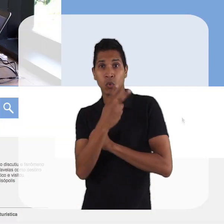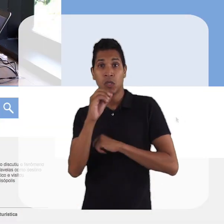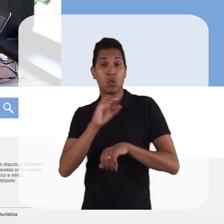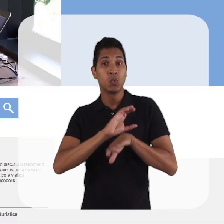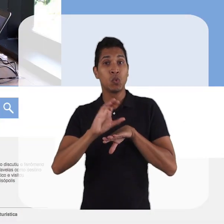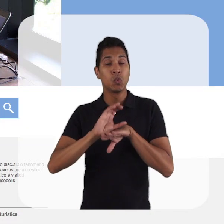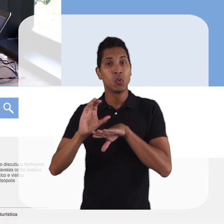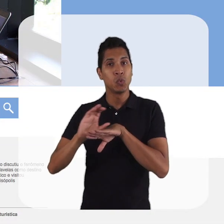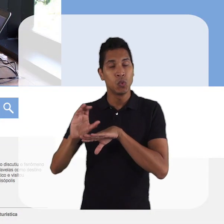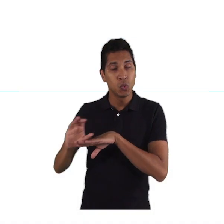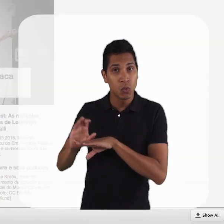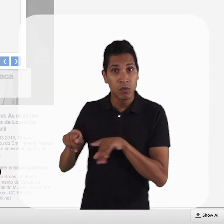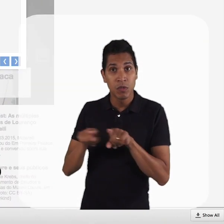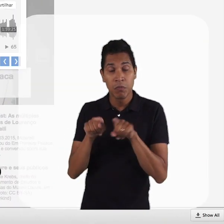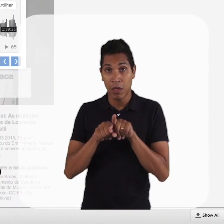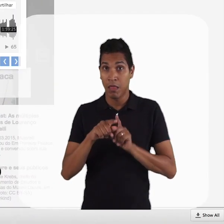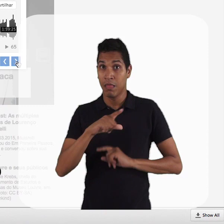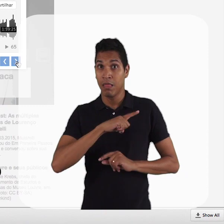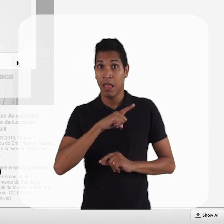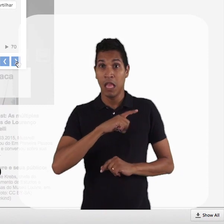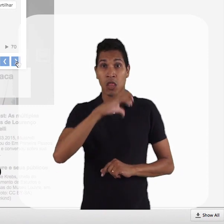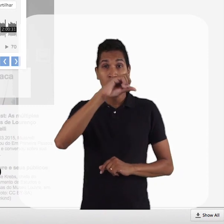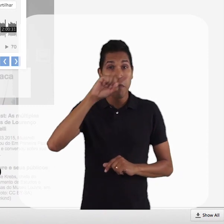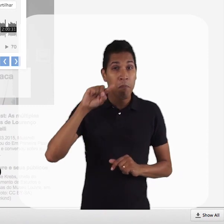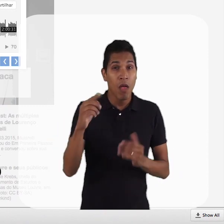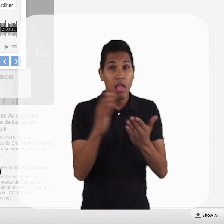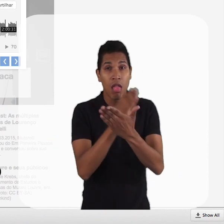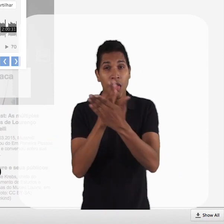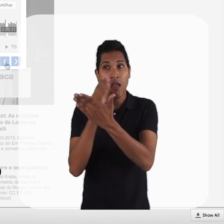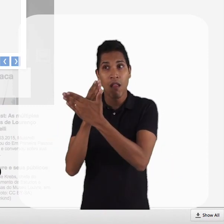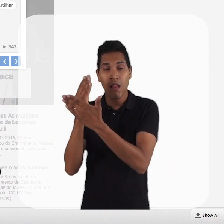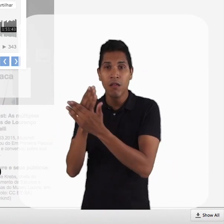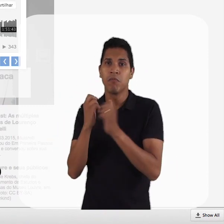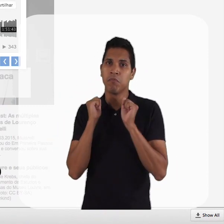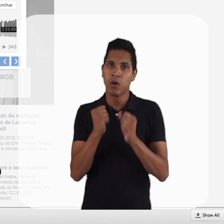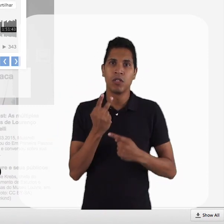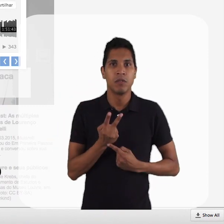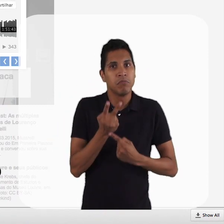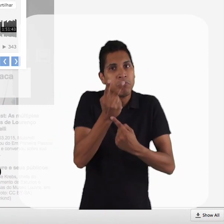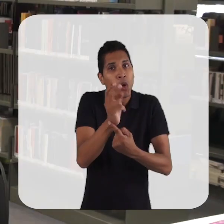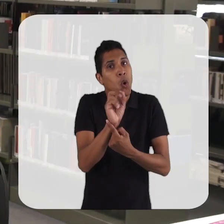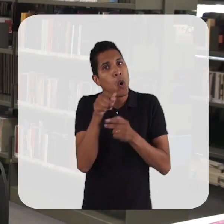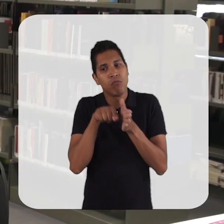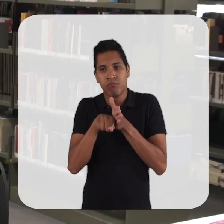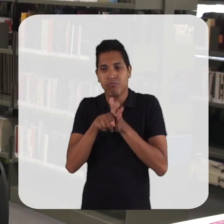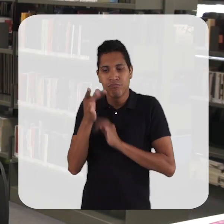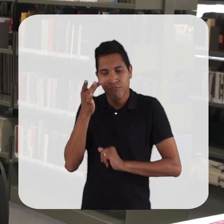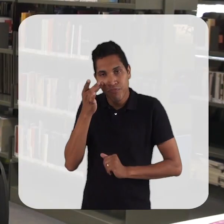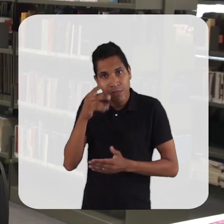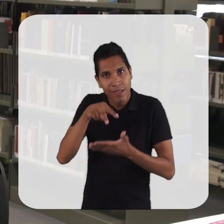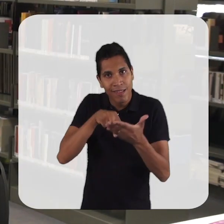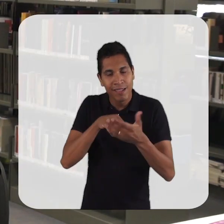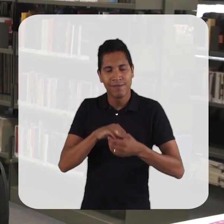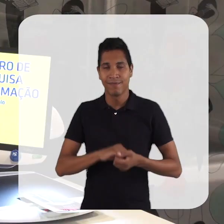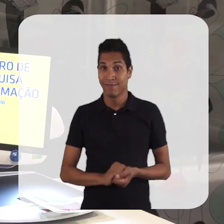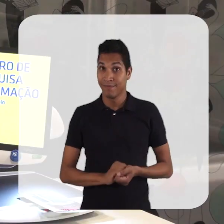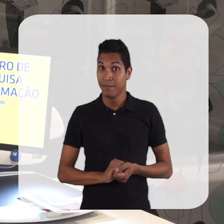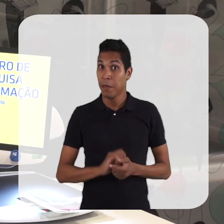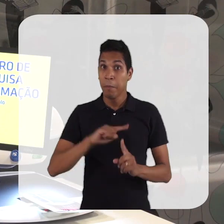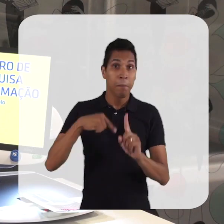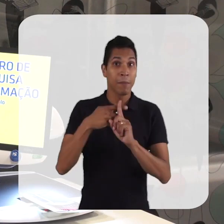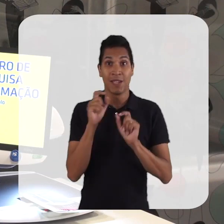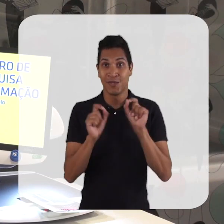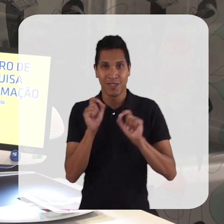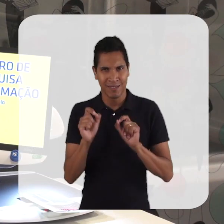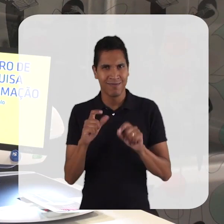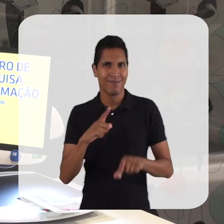aconteceram no espaço. E nessa biblioteca, mais de 9 mil volumes estão à disposição para empréstimo e consulta. E o